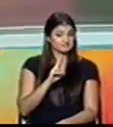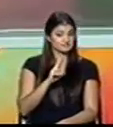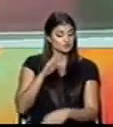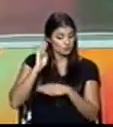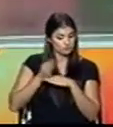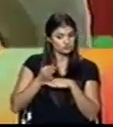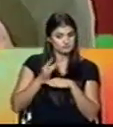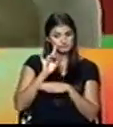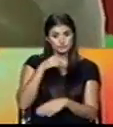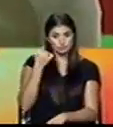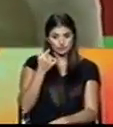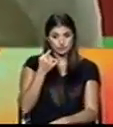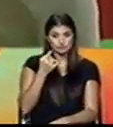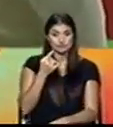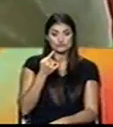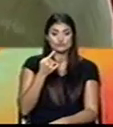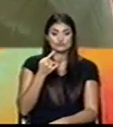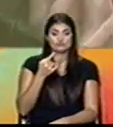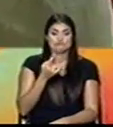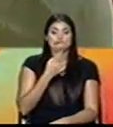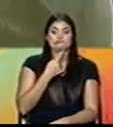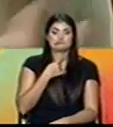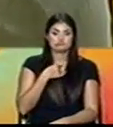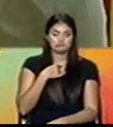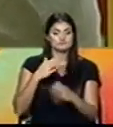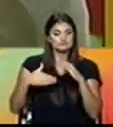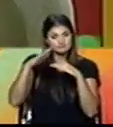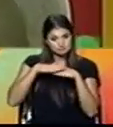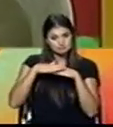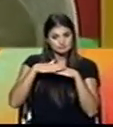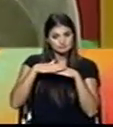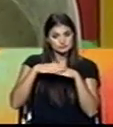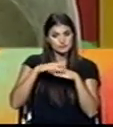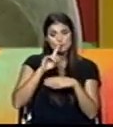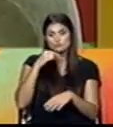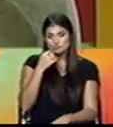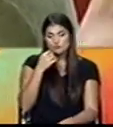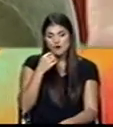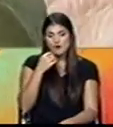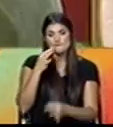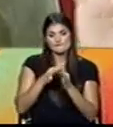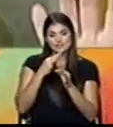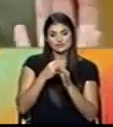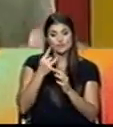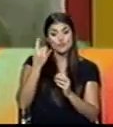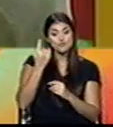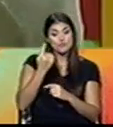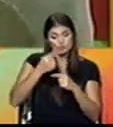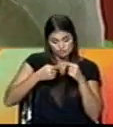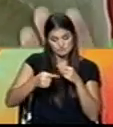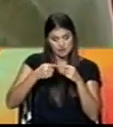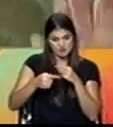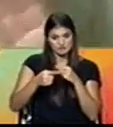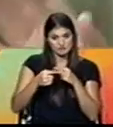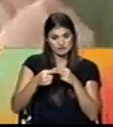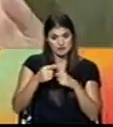são os bolos golosos, os bolos mais golosos, com camadas, bolos de festa. Mas é uma vez por semana? Sim, um por semana, então, um por semana. Quer dizer,